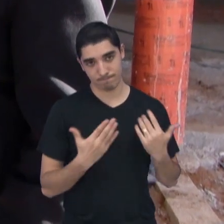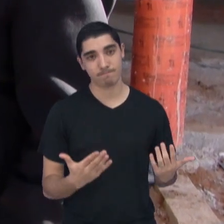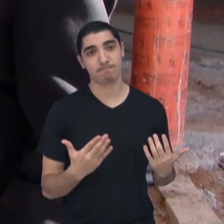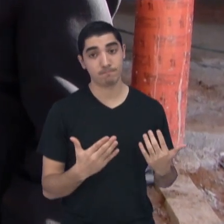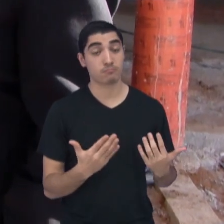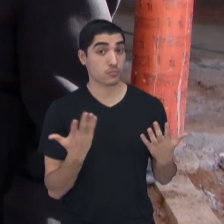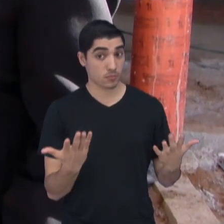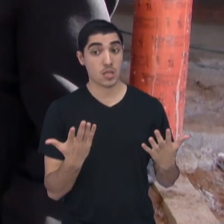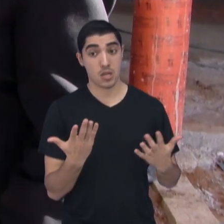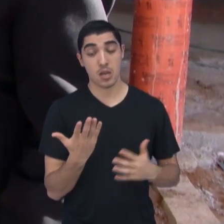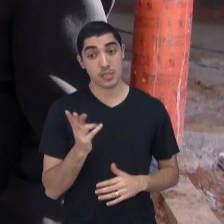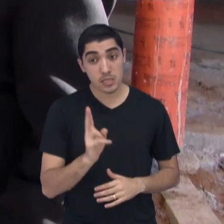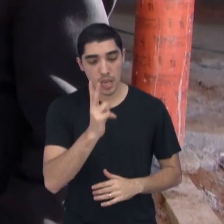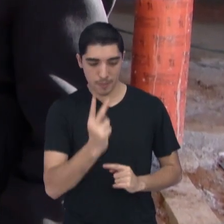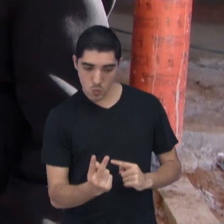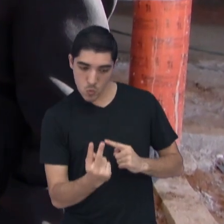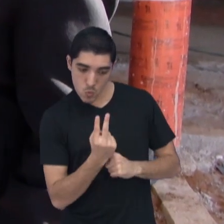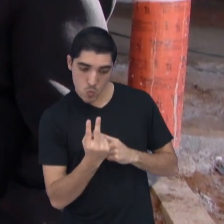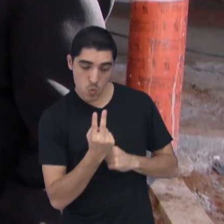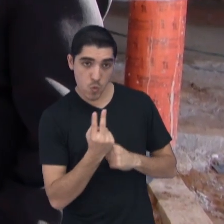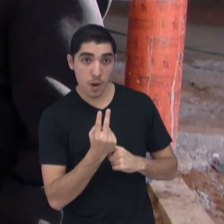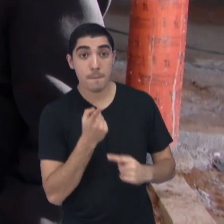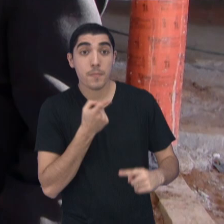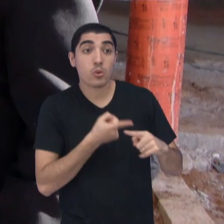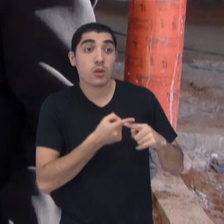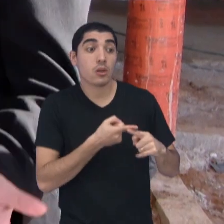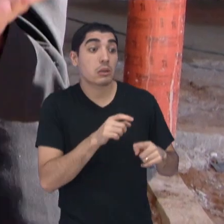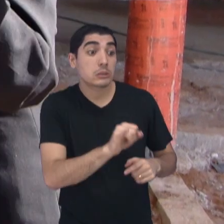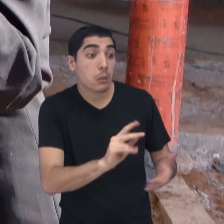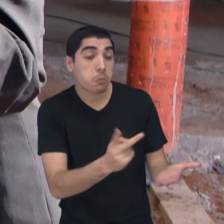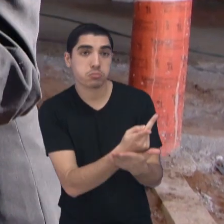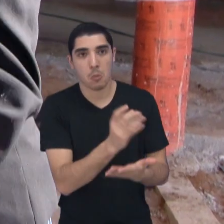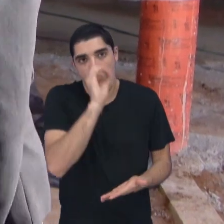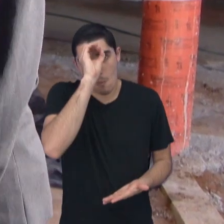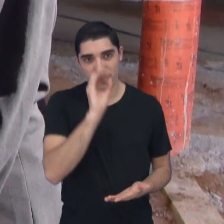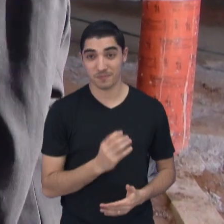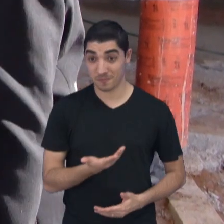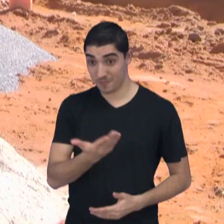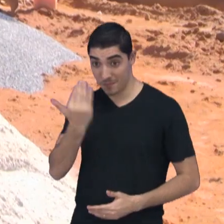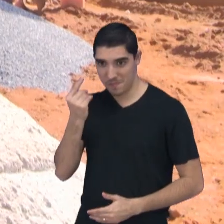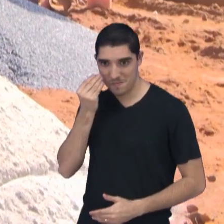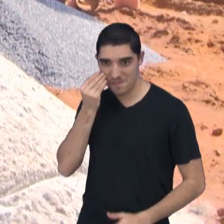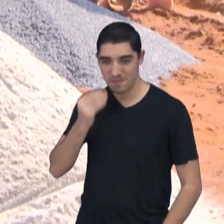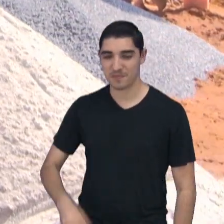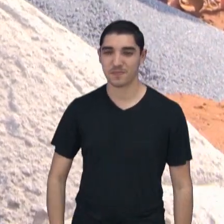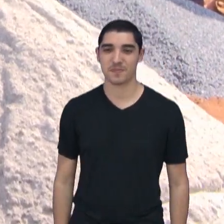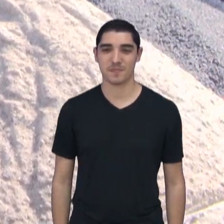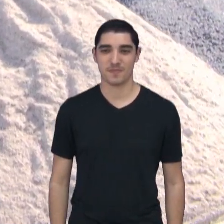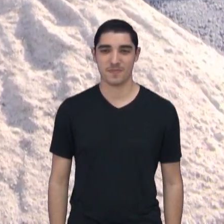é importante a gente estar sempre prevenido porque a gente nunca sabe o que vai acontecer. Vamos lá, Fernanda.